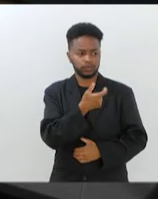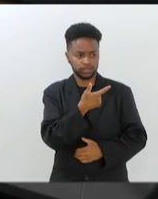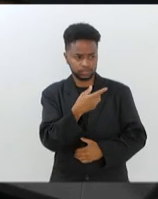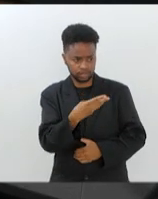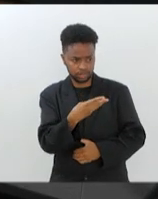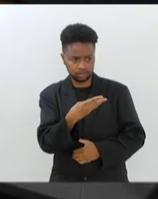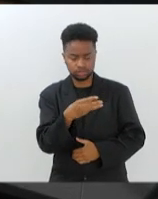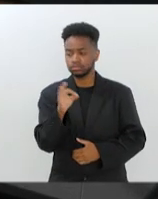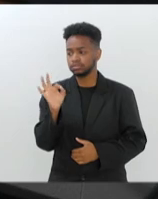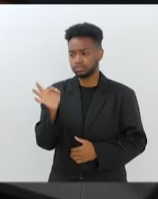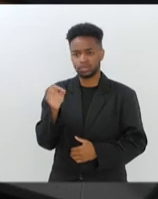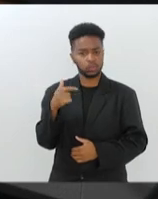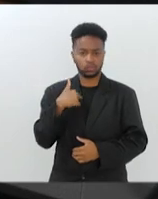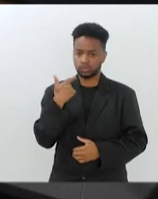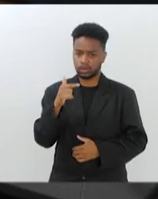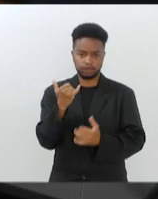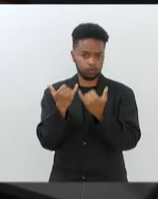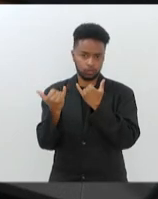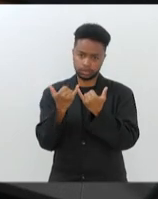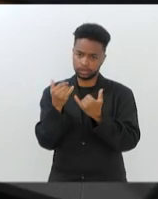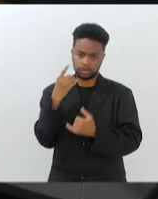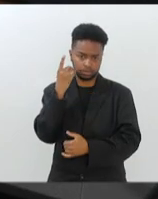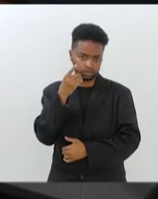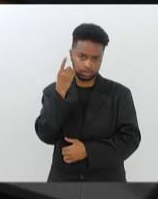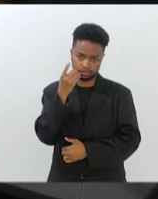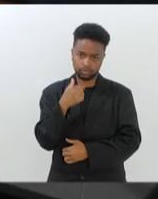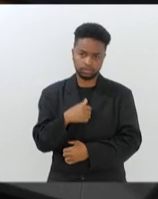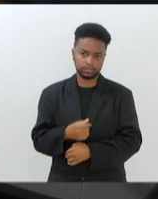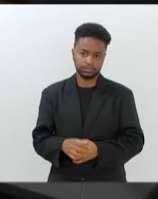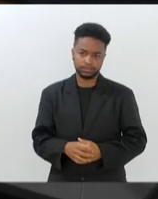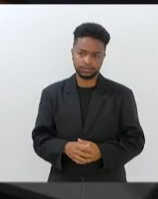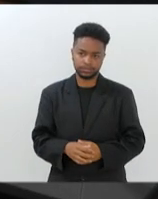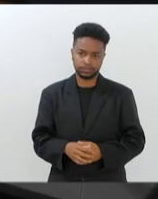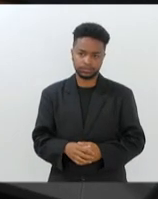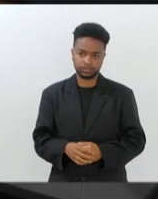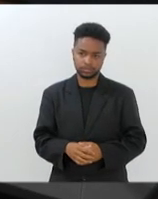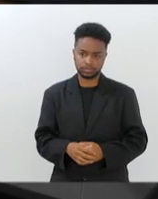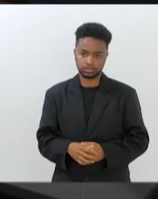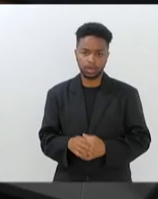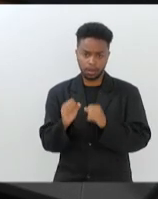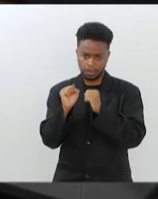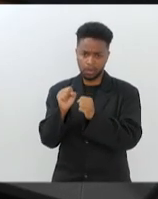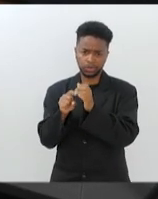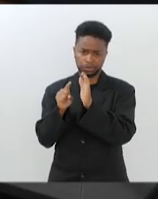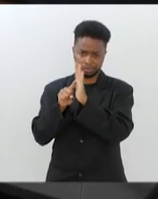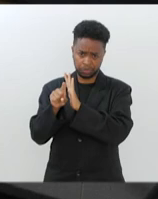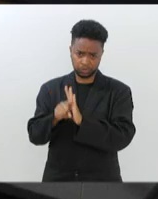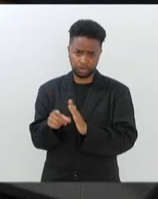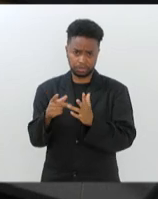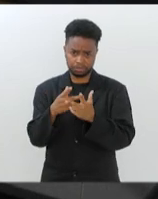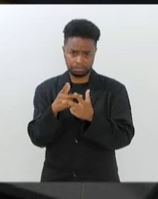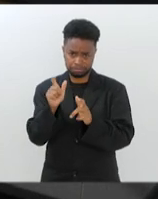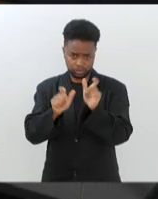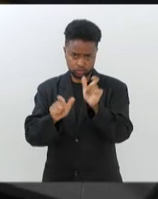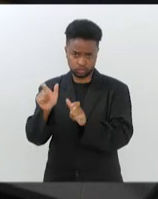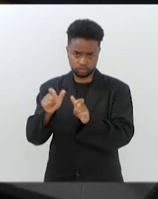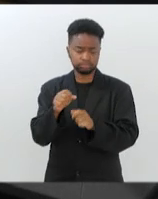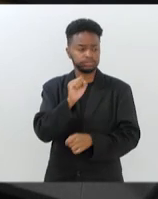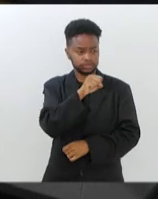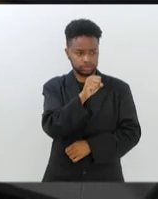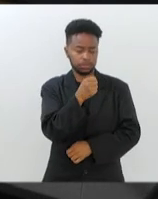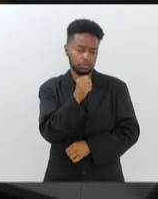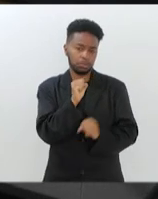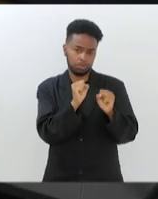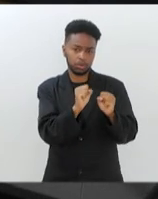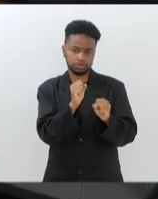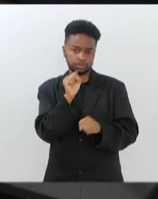direto então tenho essa informação Deputado tenho aqui o número senhor pode consultar alguém aí que possa dar essa informação posso Claro